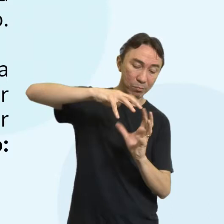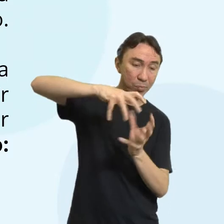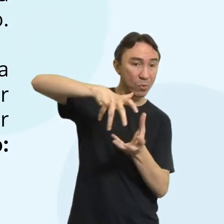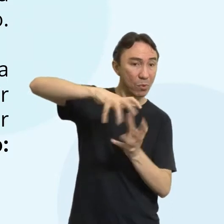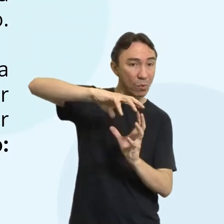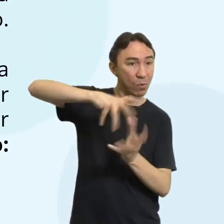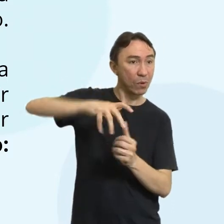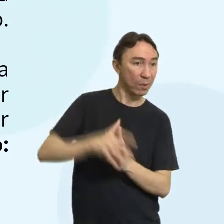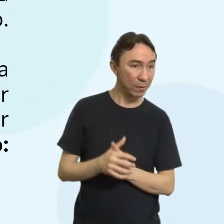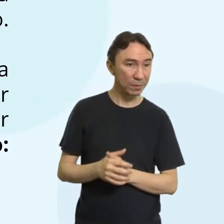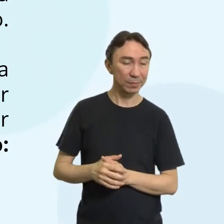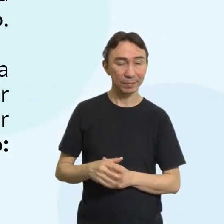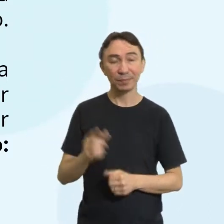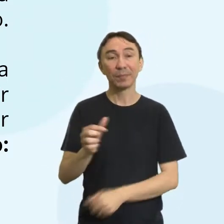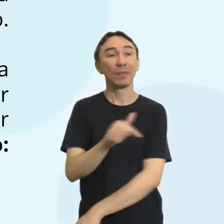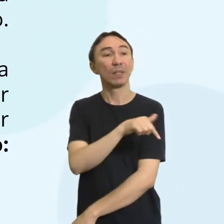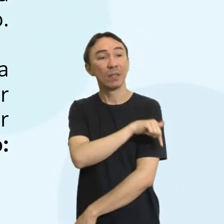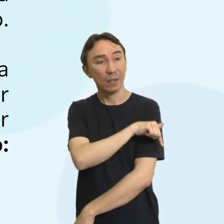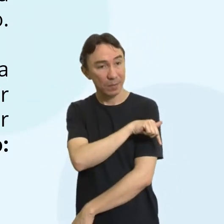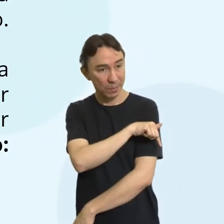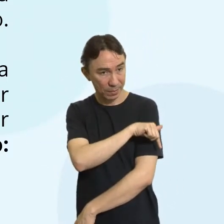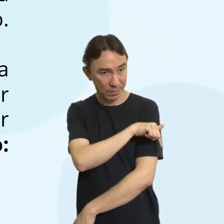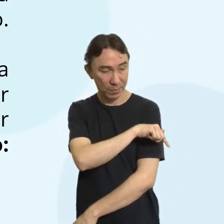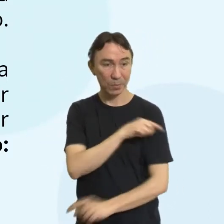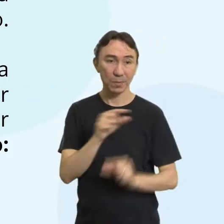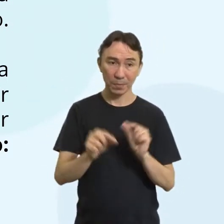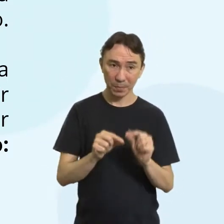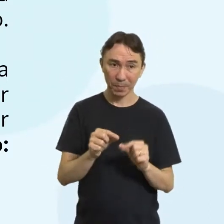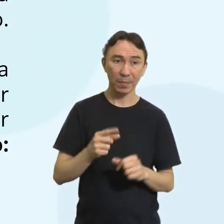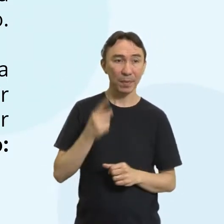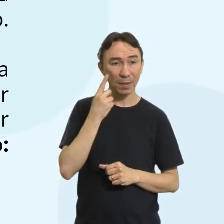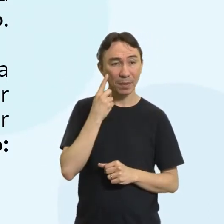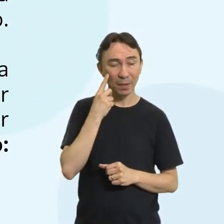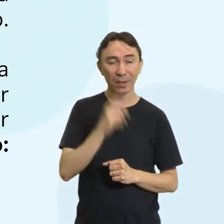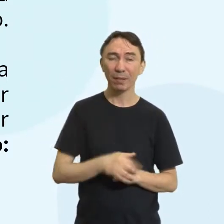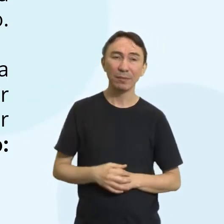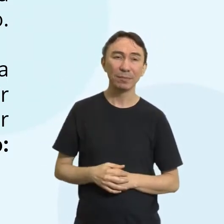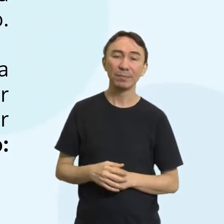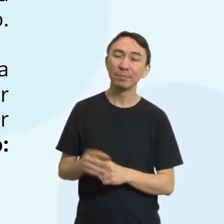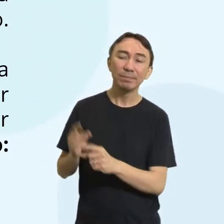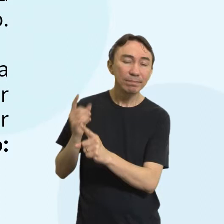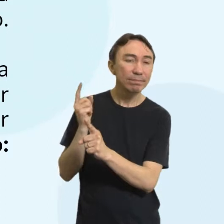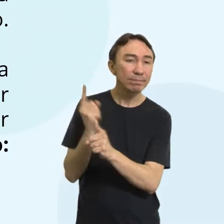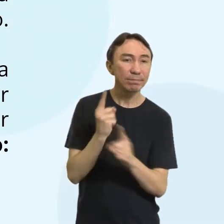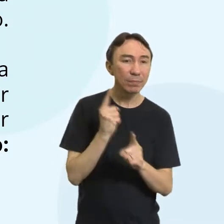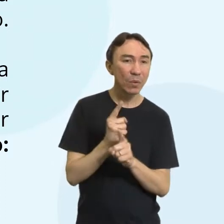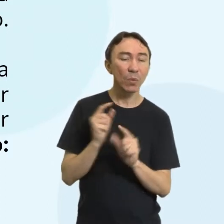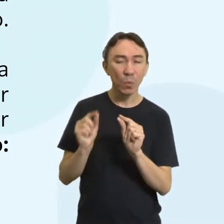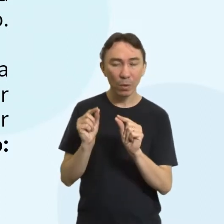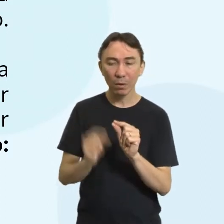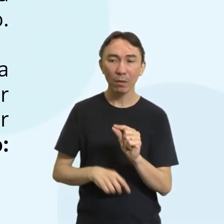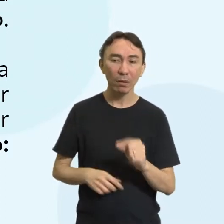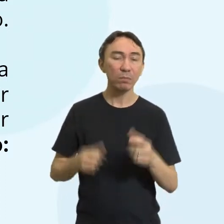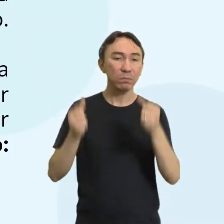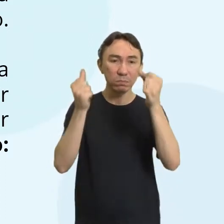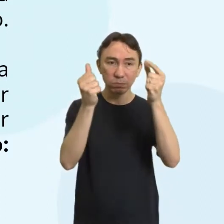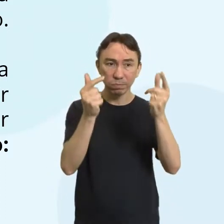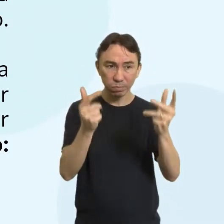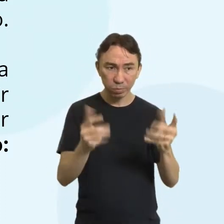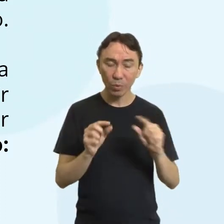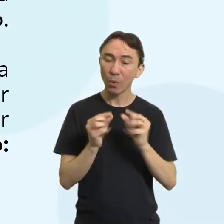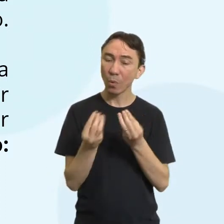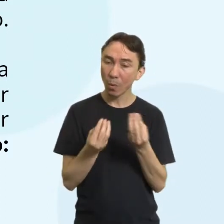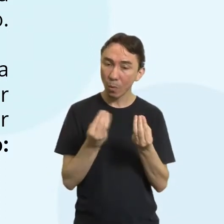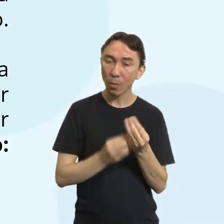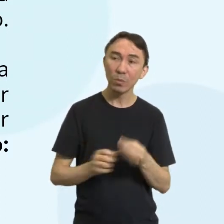Terra. Para o 7º ano, identificar, representar e descrever, por meio de evidências, a ação dos raios solares sobre